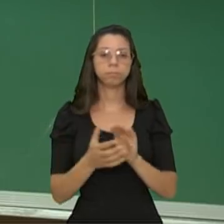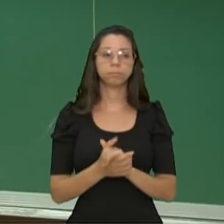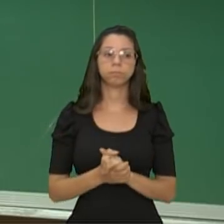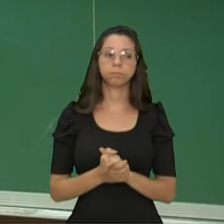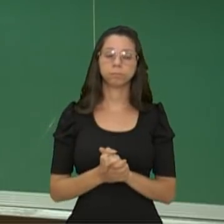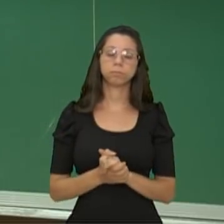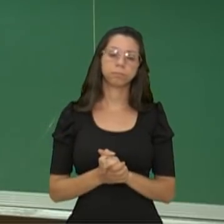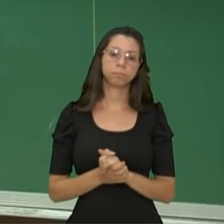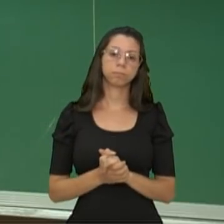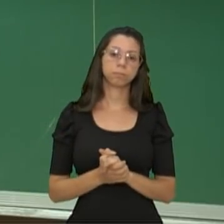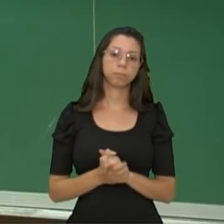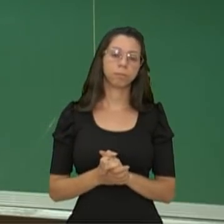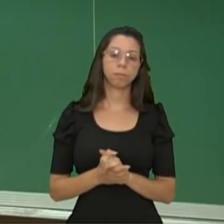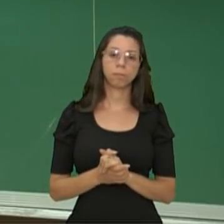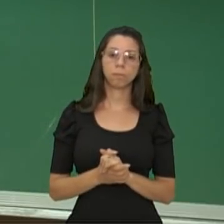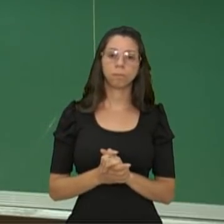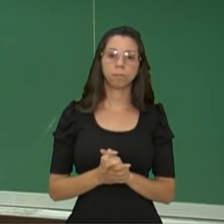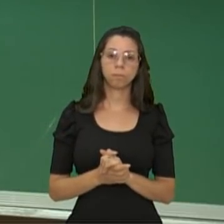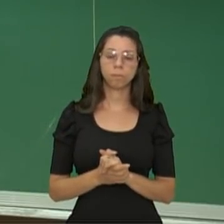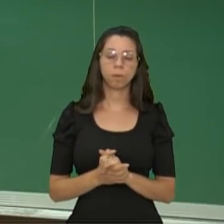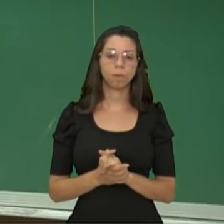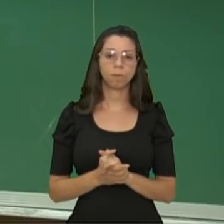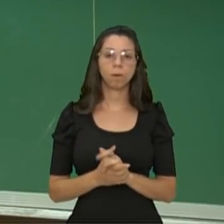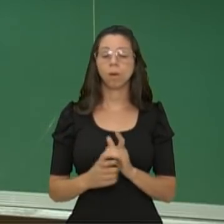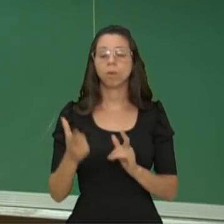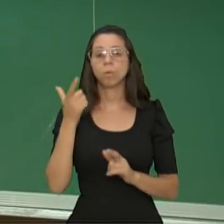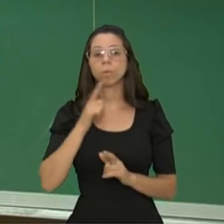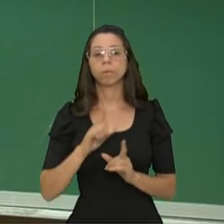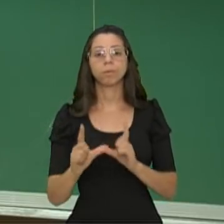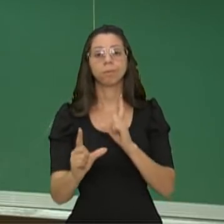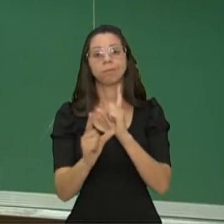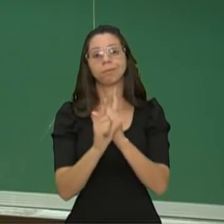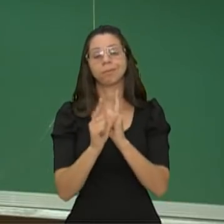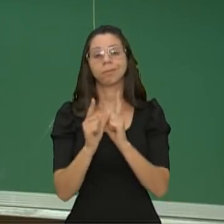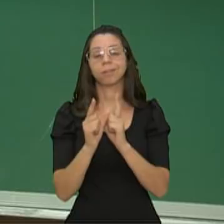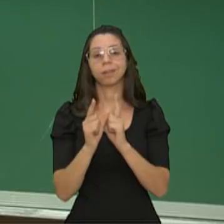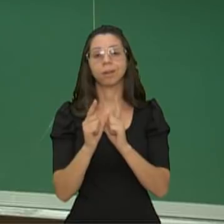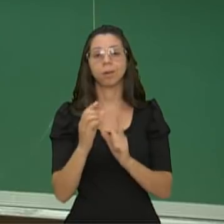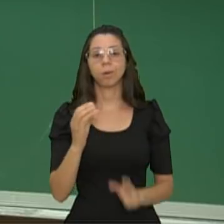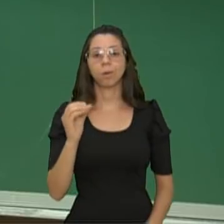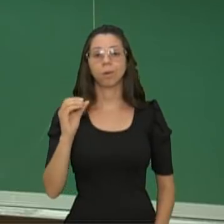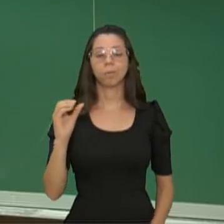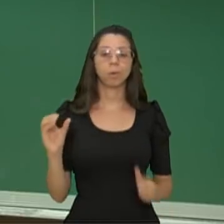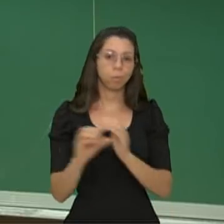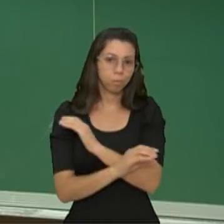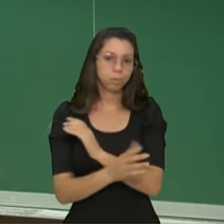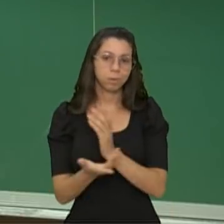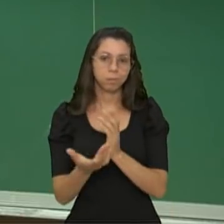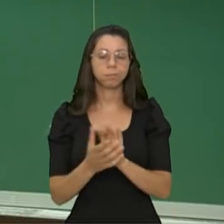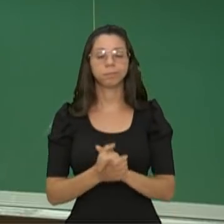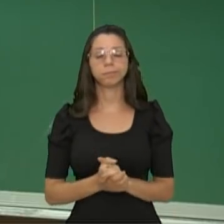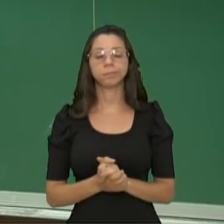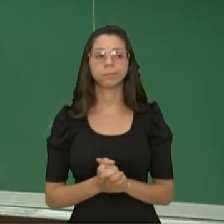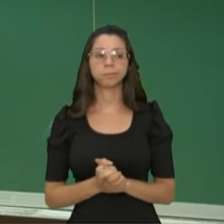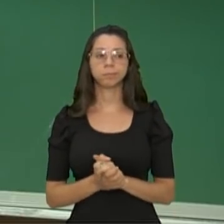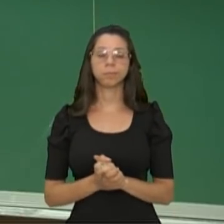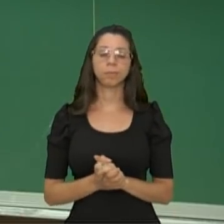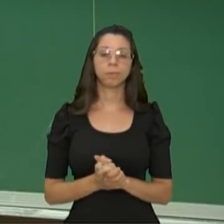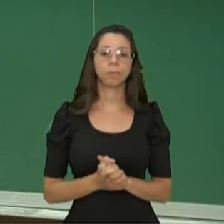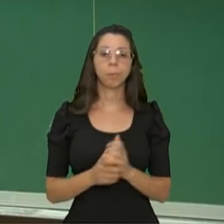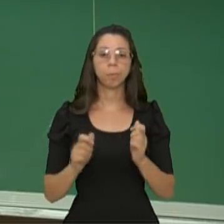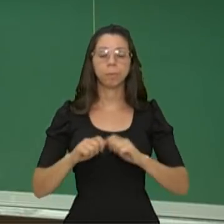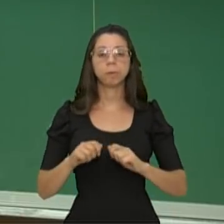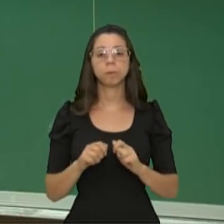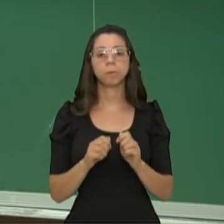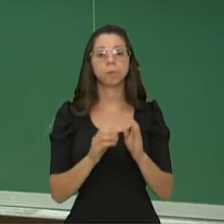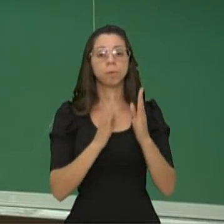não chegaremos a uma conclusão. Então, com essa ideia aqui, ó, de 4 e 5 números consecutivos, pensa o